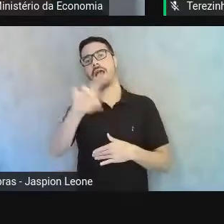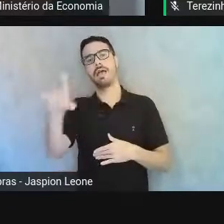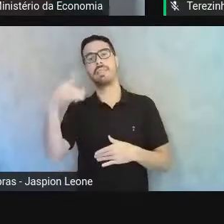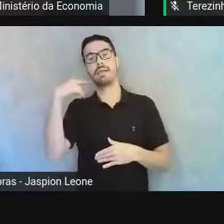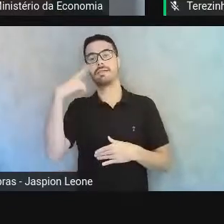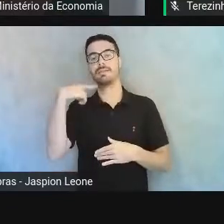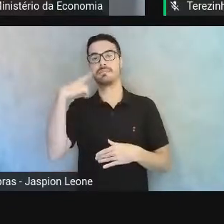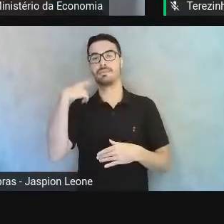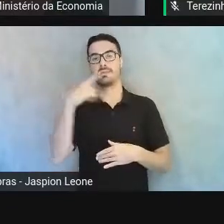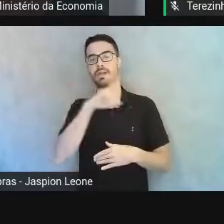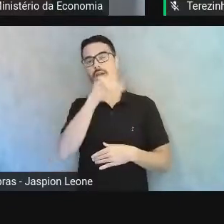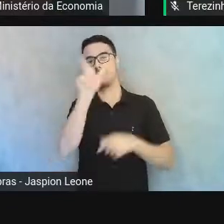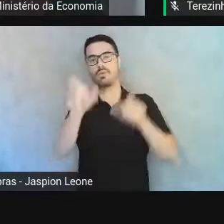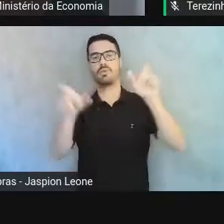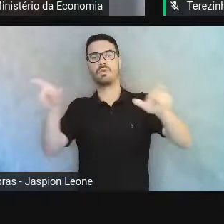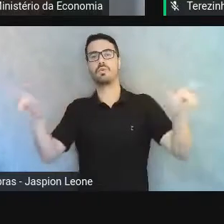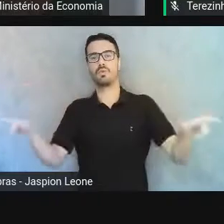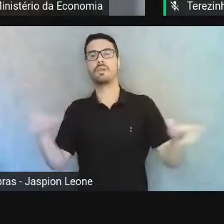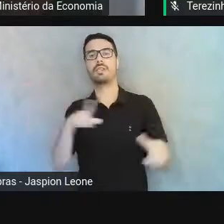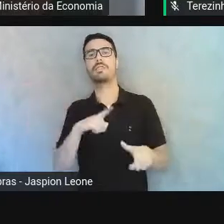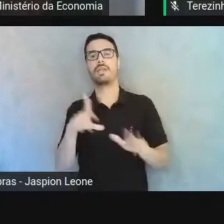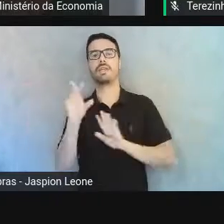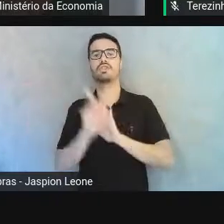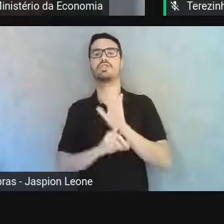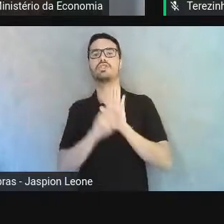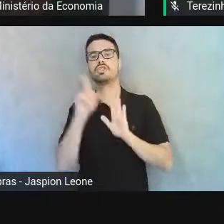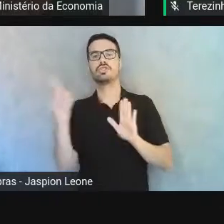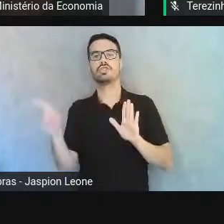Cada um dos parlamentares tem o direito